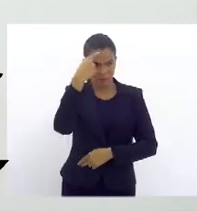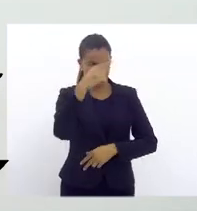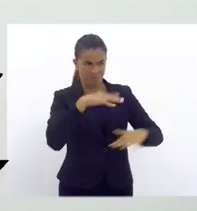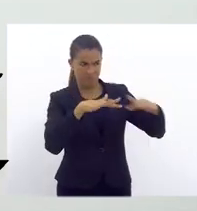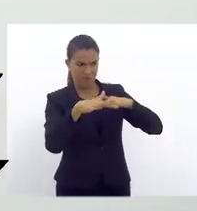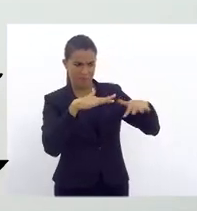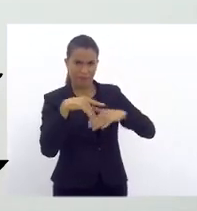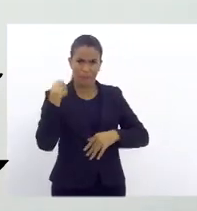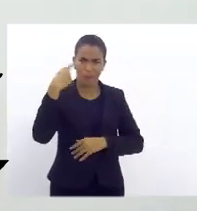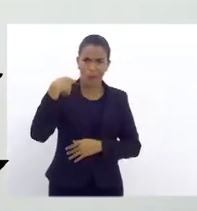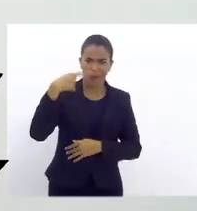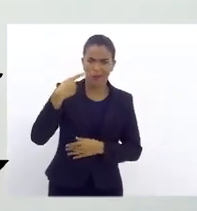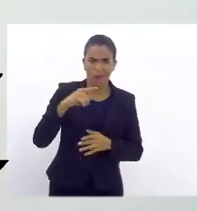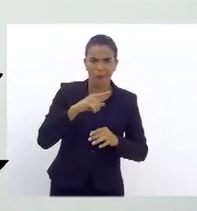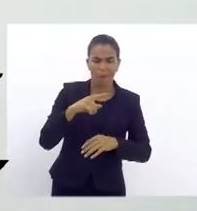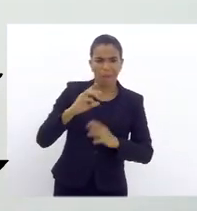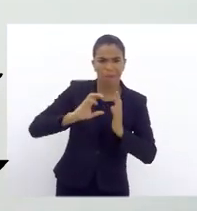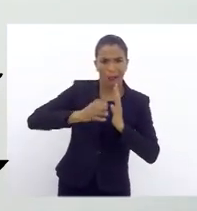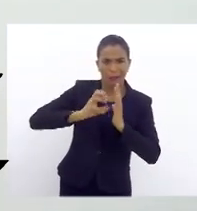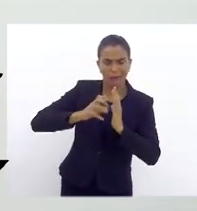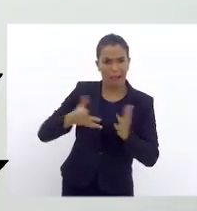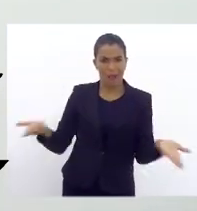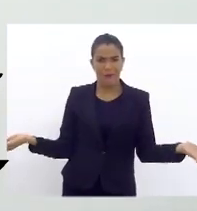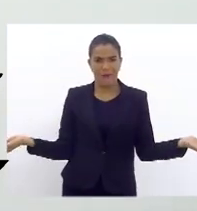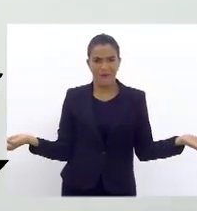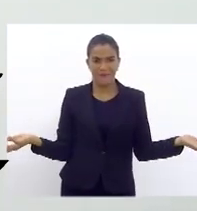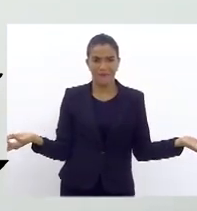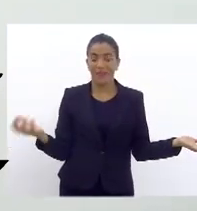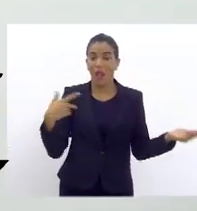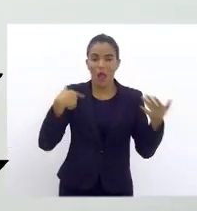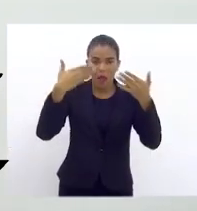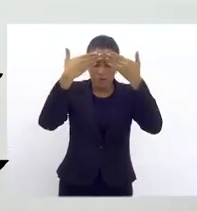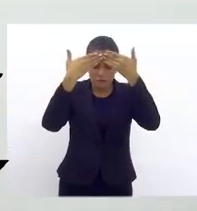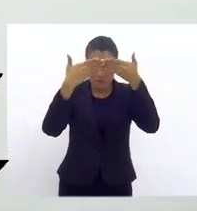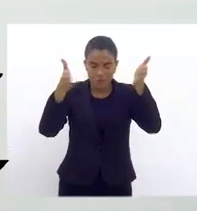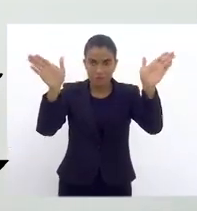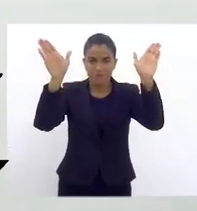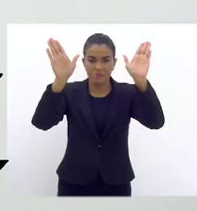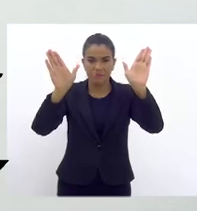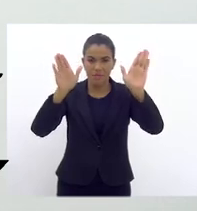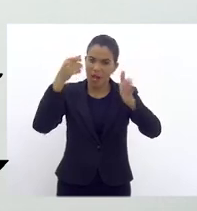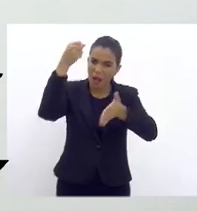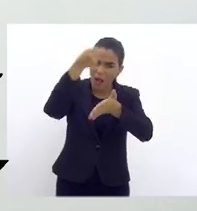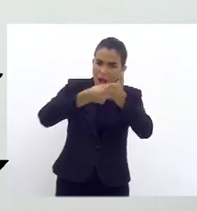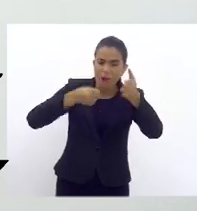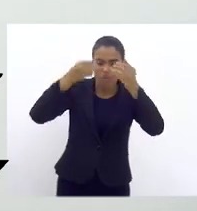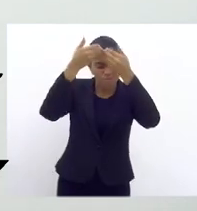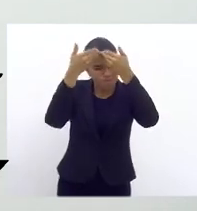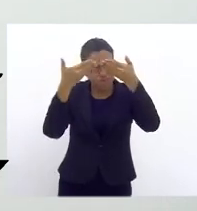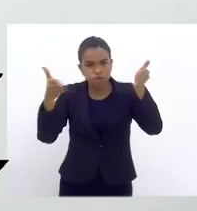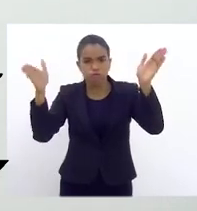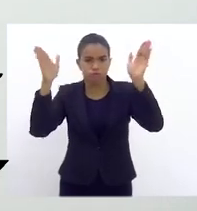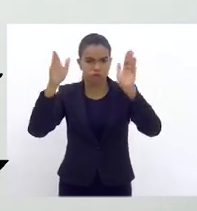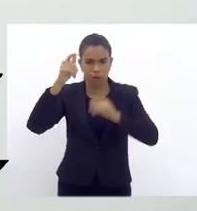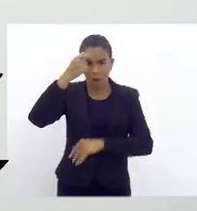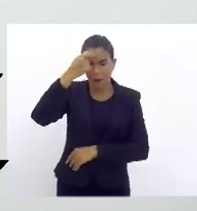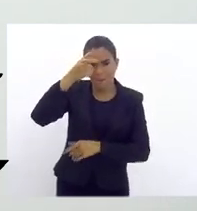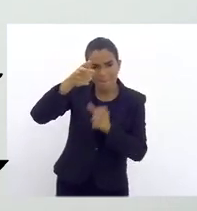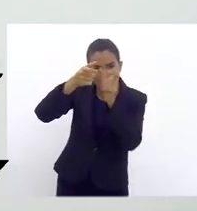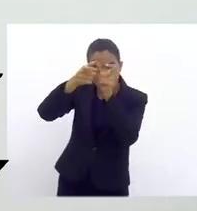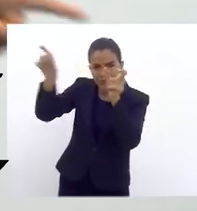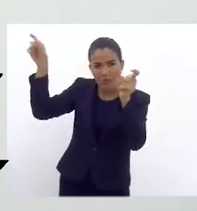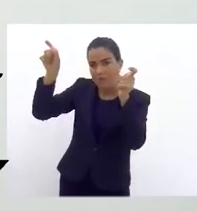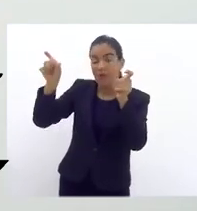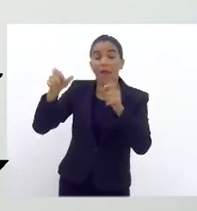era um movimento político partidário mas não era um movimento político era para abrir a mente é para quebrar o intelecto do ser humano e de ser